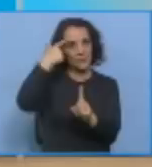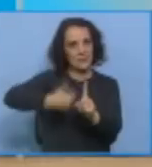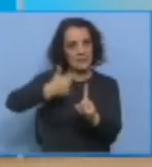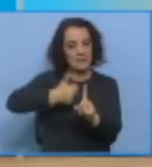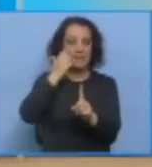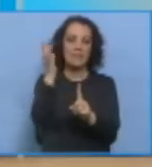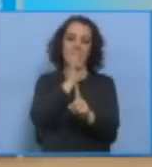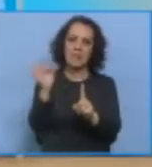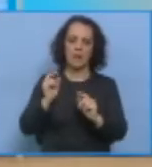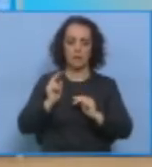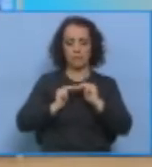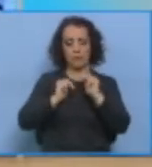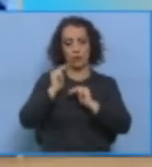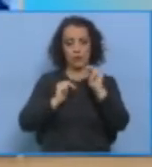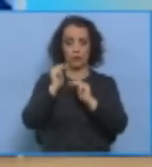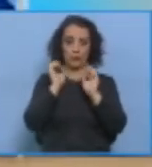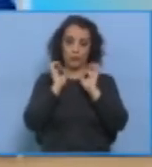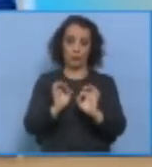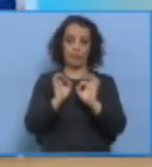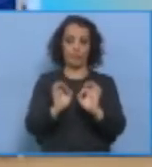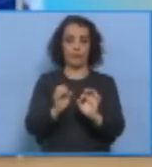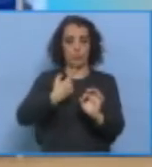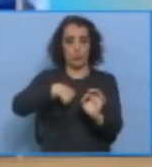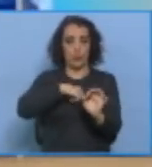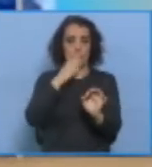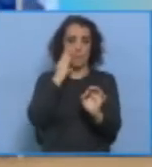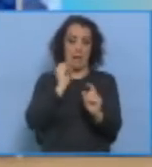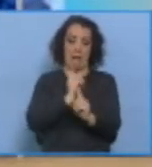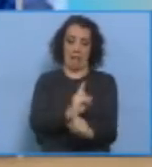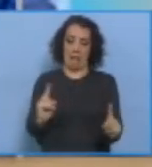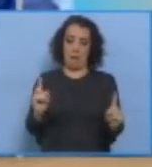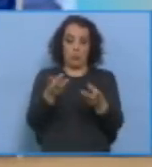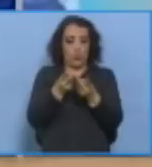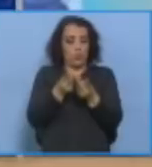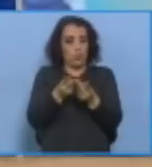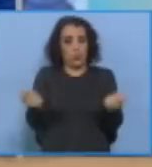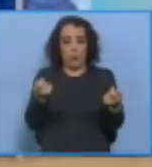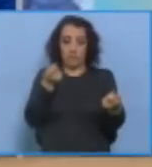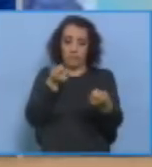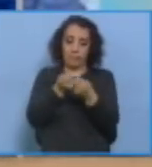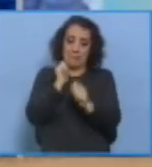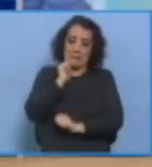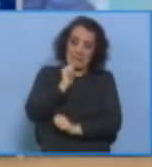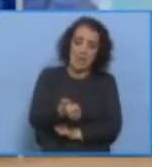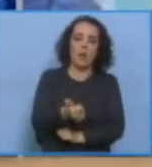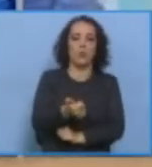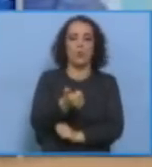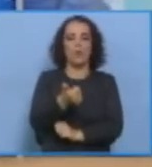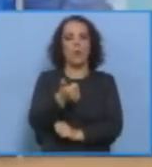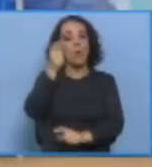continuar a tentar construir aquilo que nos parece ser a solução adequada e aquilo que tem que ser a